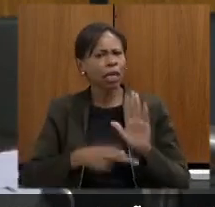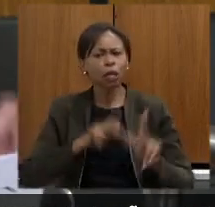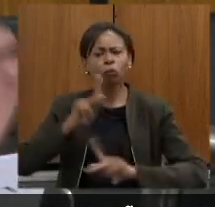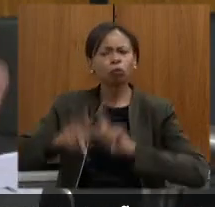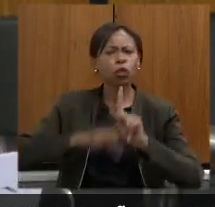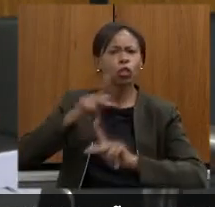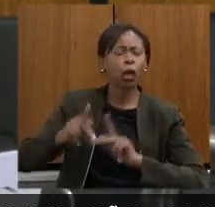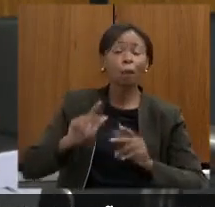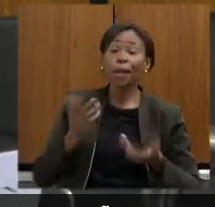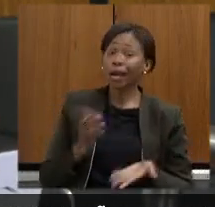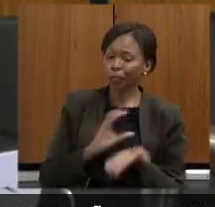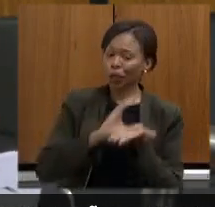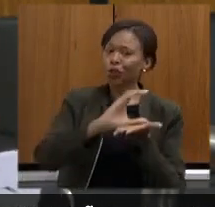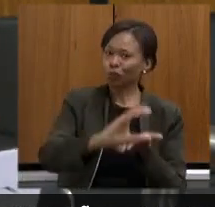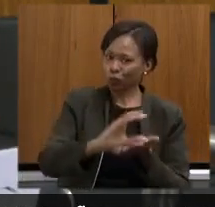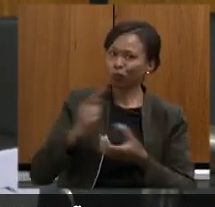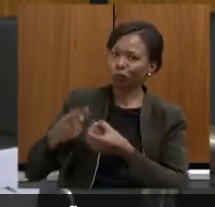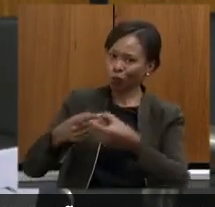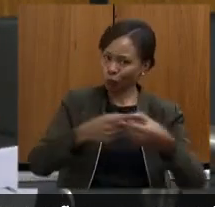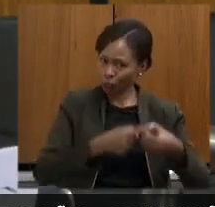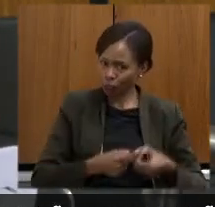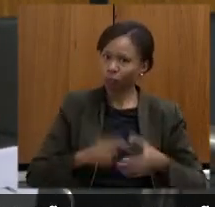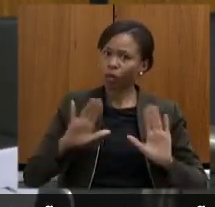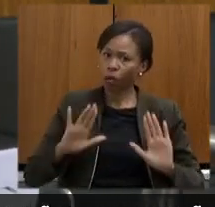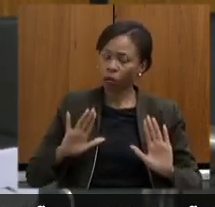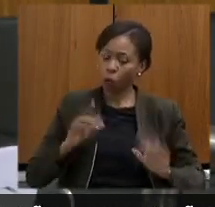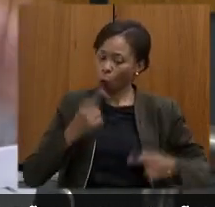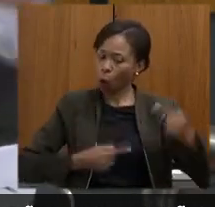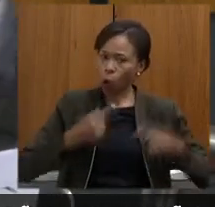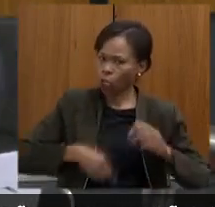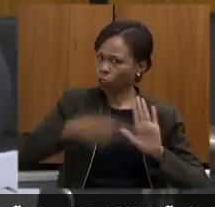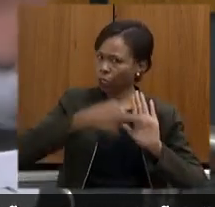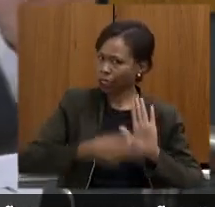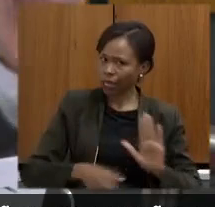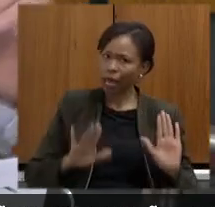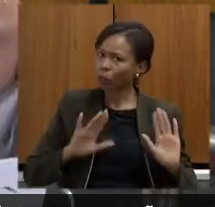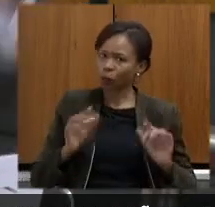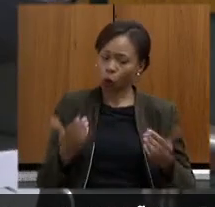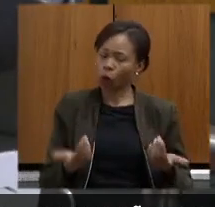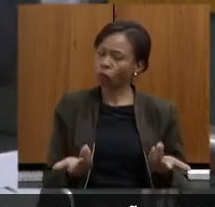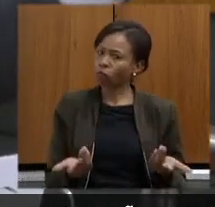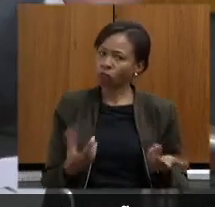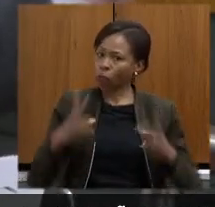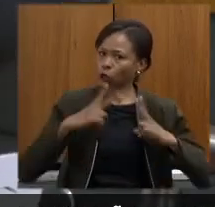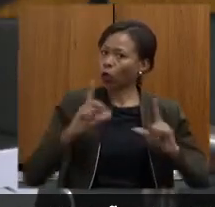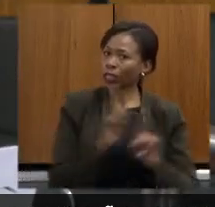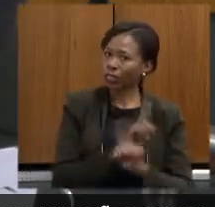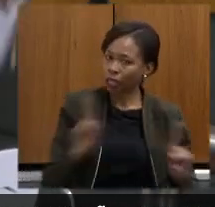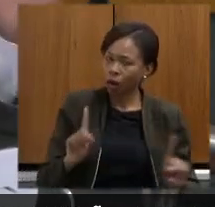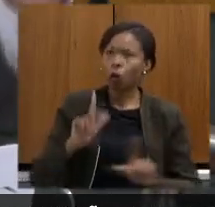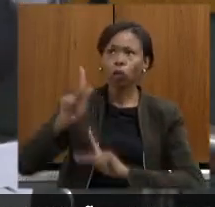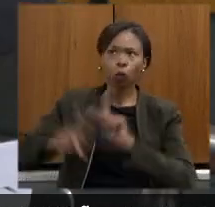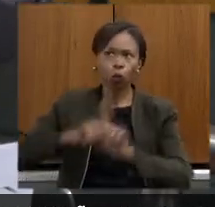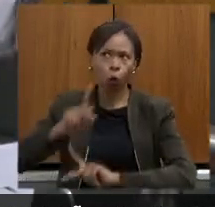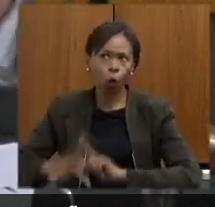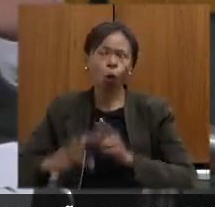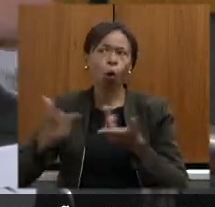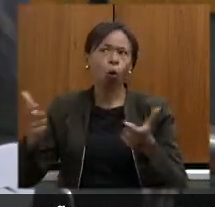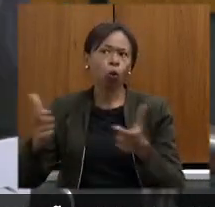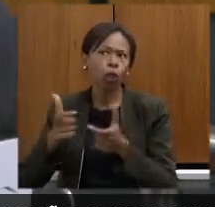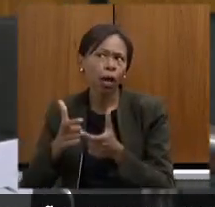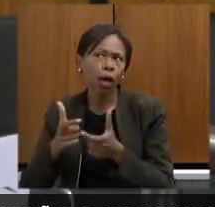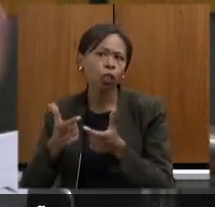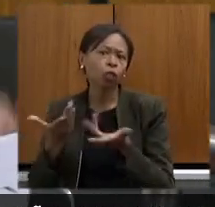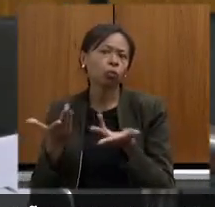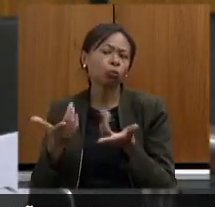forma equânime entre os municípios sem critério político subjetivo tinha um valor mínimo população aumentada a população aumentar o